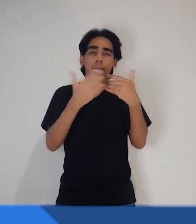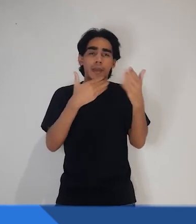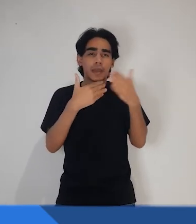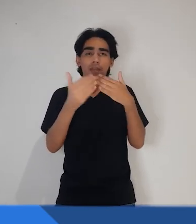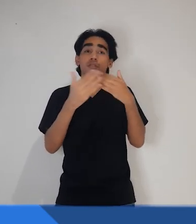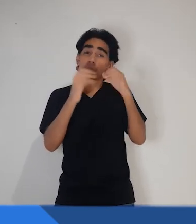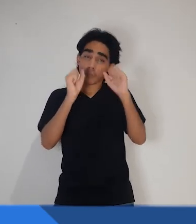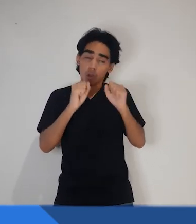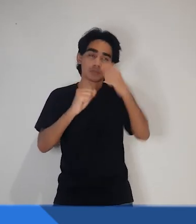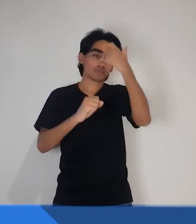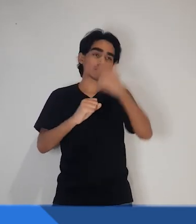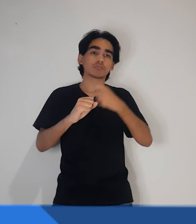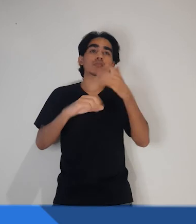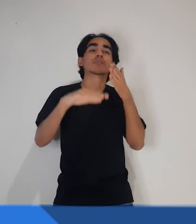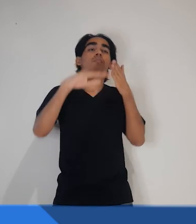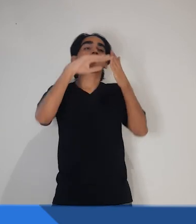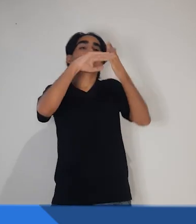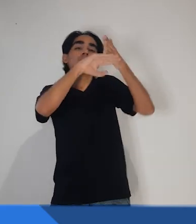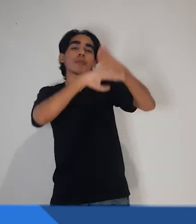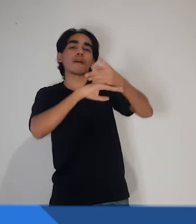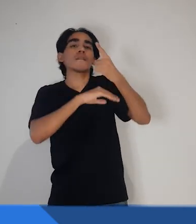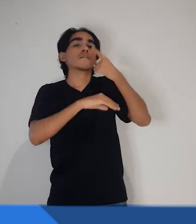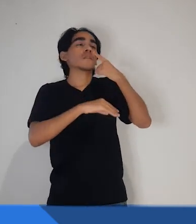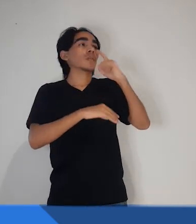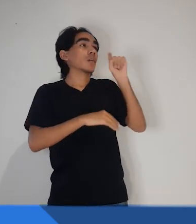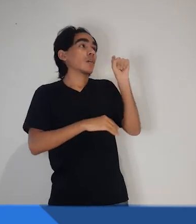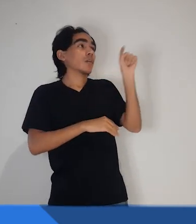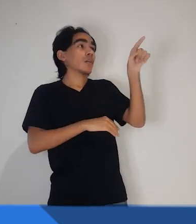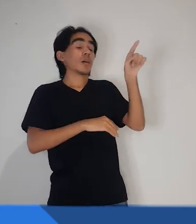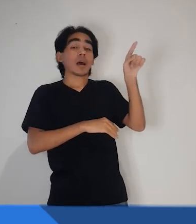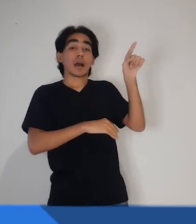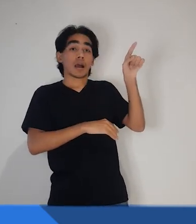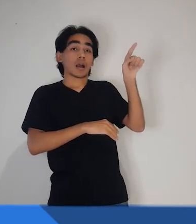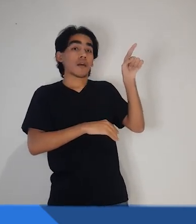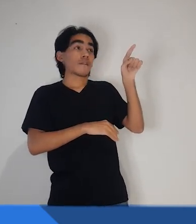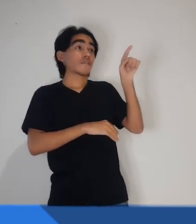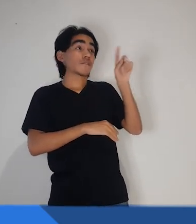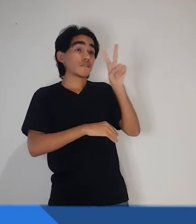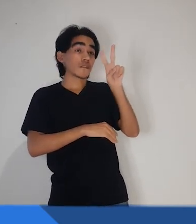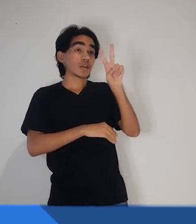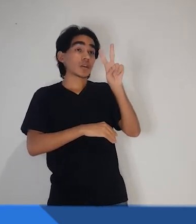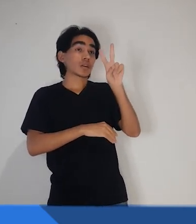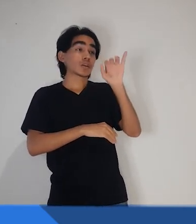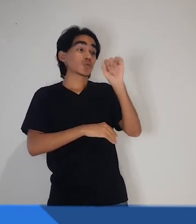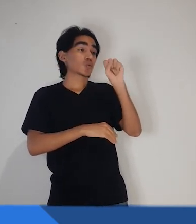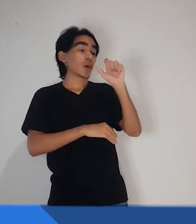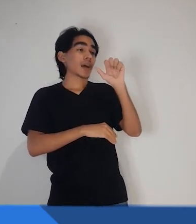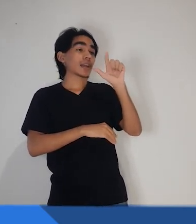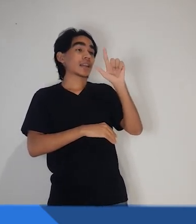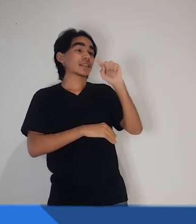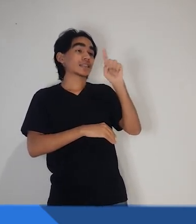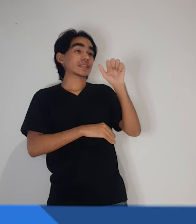encerramento. Então, eu clico aqui do lado, nesse menu de ações, e clico nesse botãozinho,